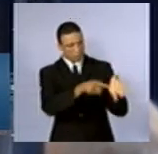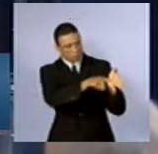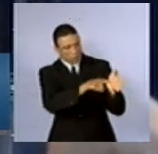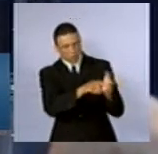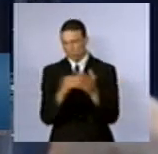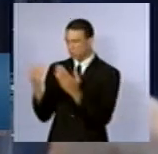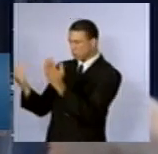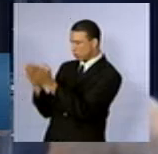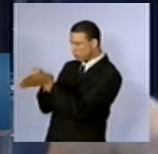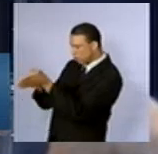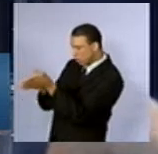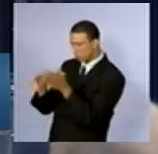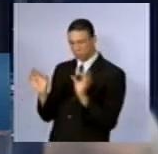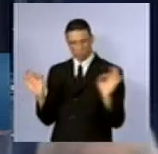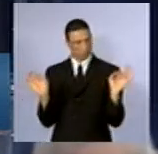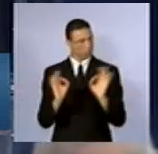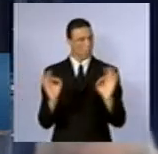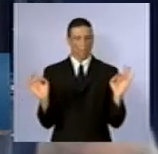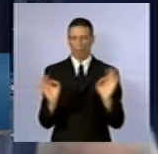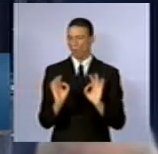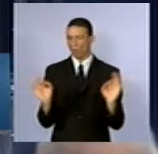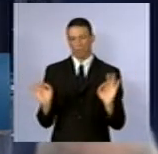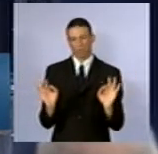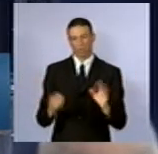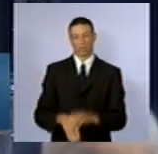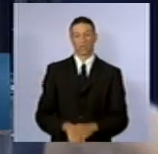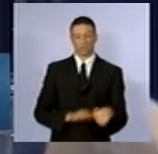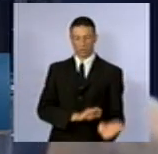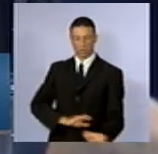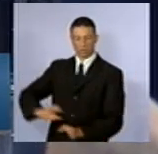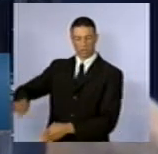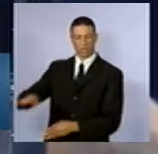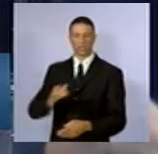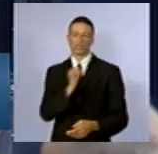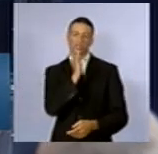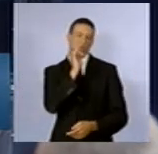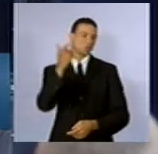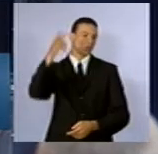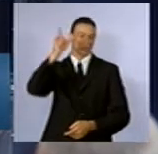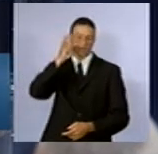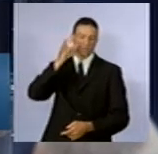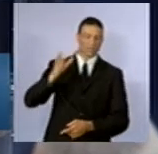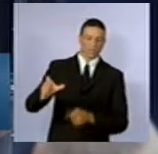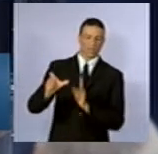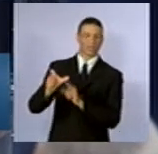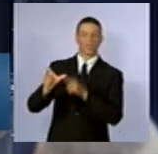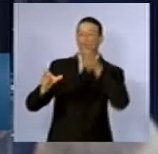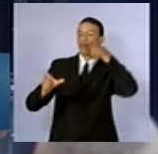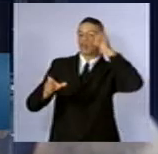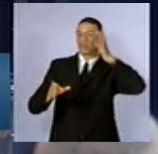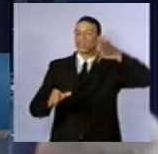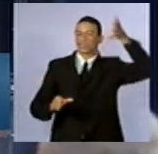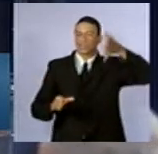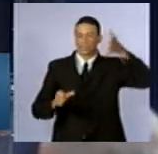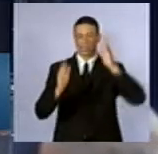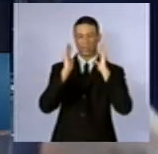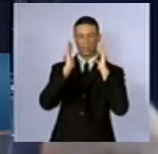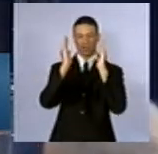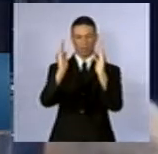qualquer tipo de alteração. Um outro ponto também interessante dos debates de ontem foi a questão da faixa de passagem,